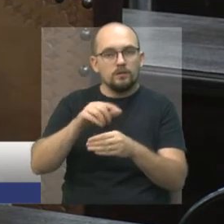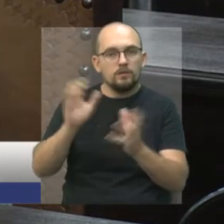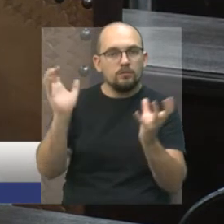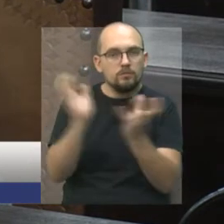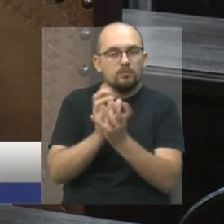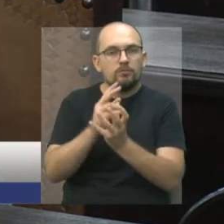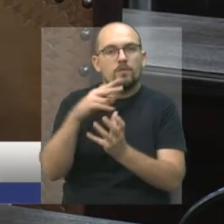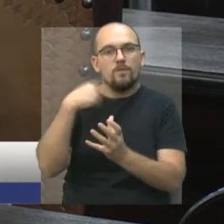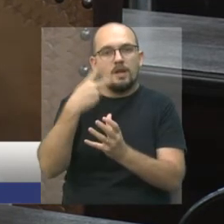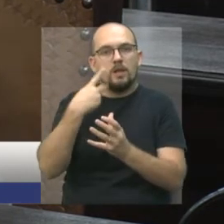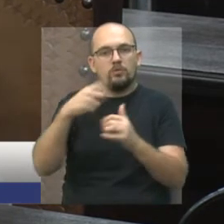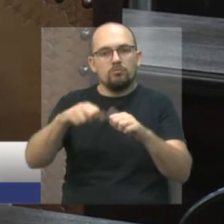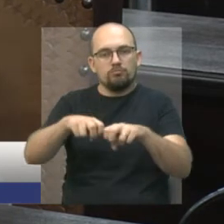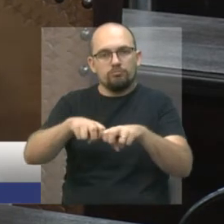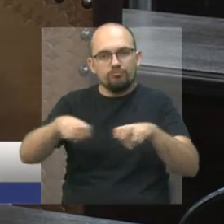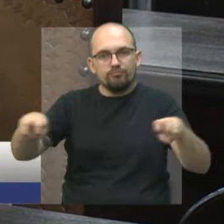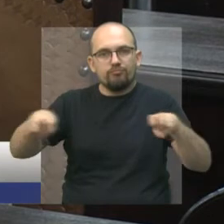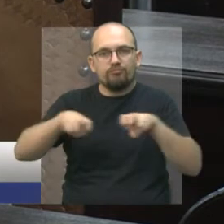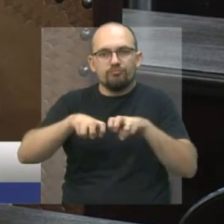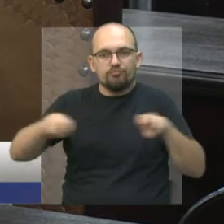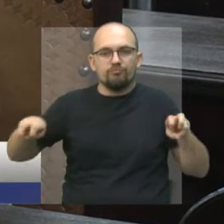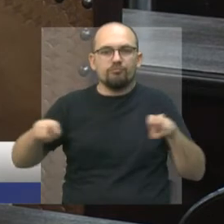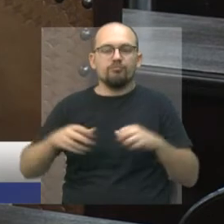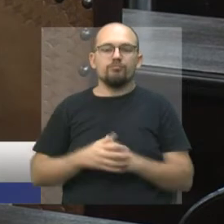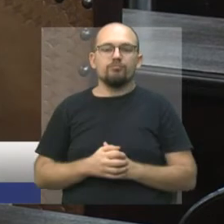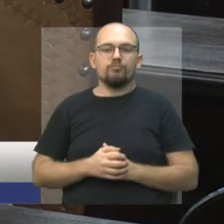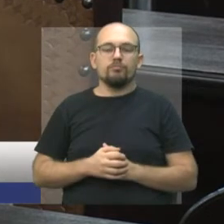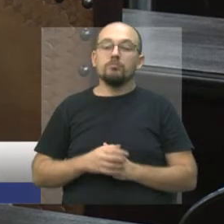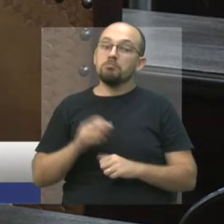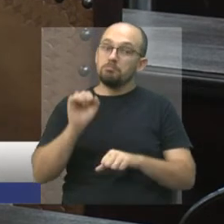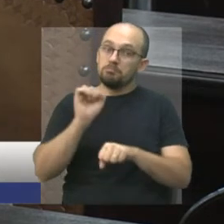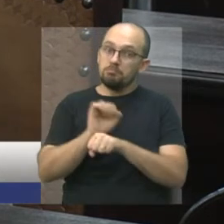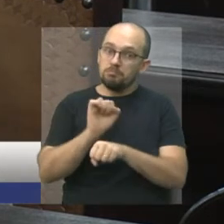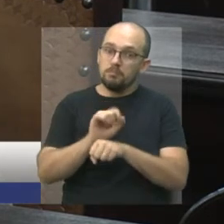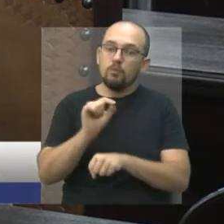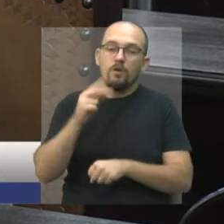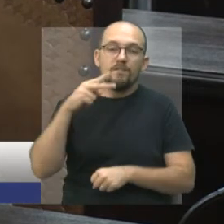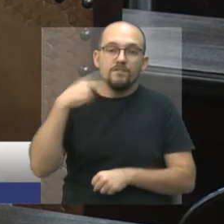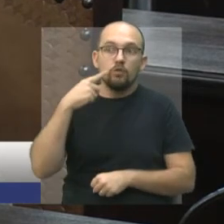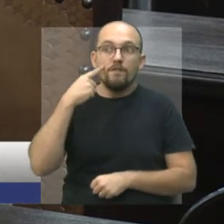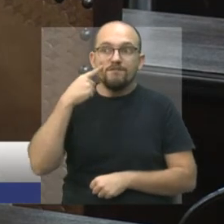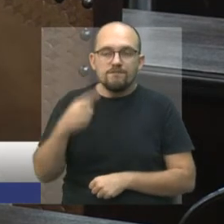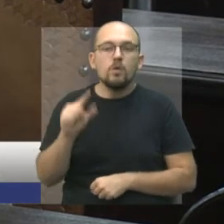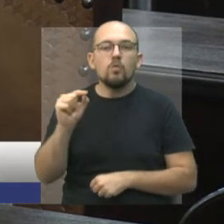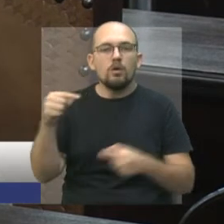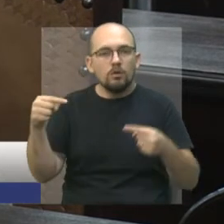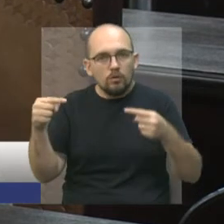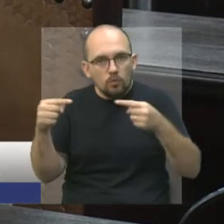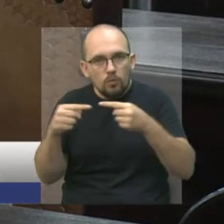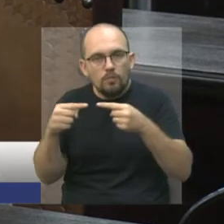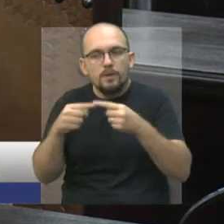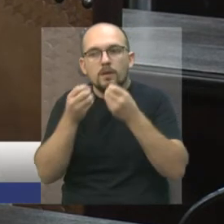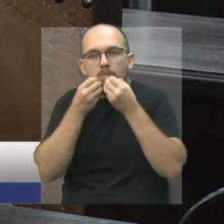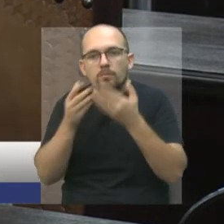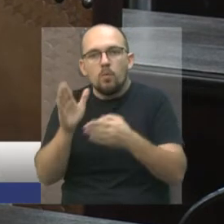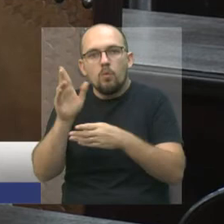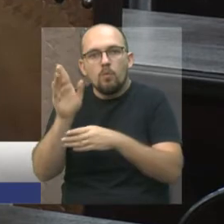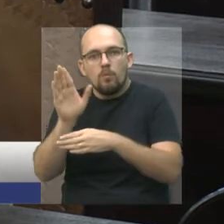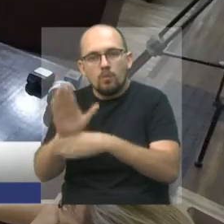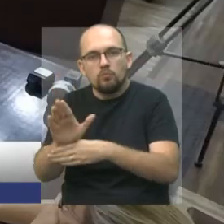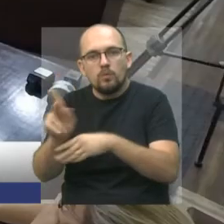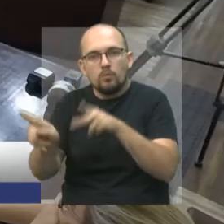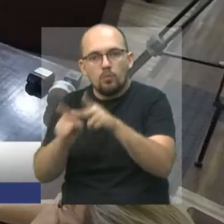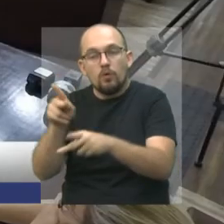nós esperamos que os vereadores vejam o que é de benefício para a população e vote de acordo